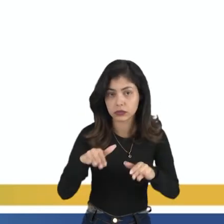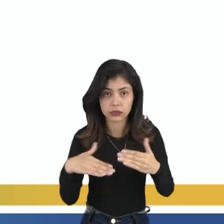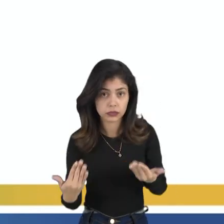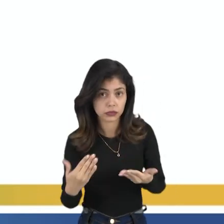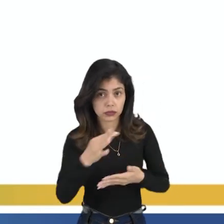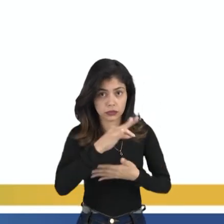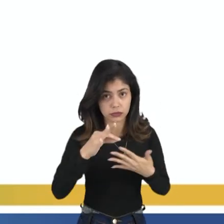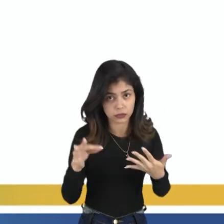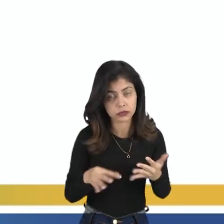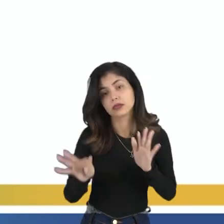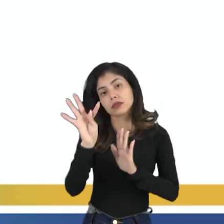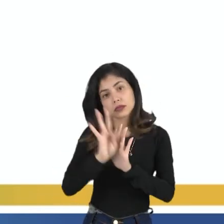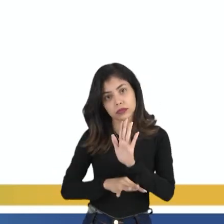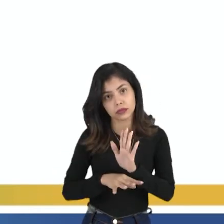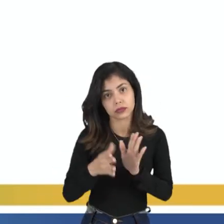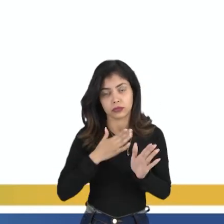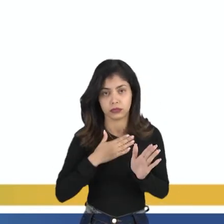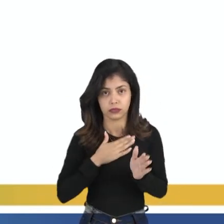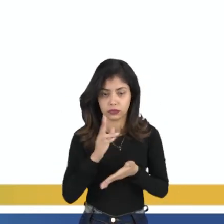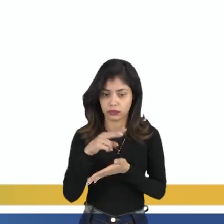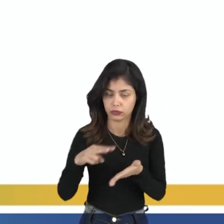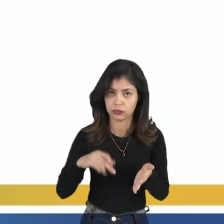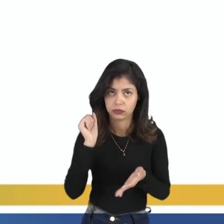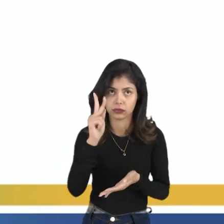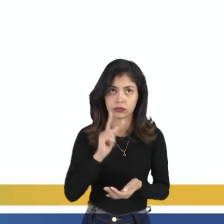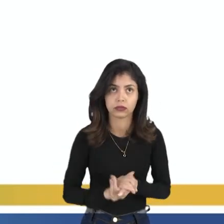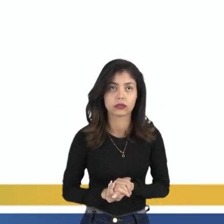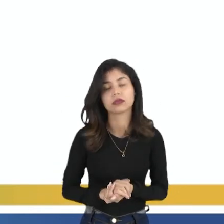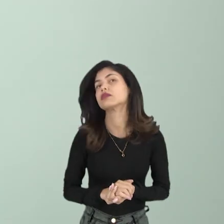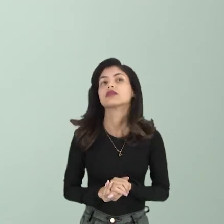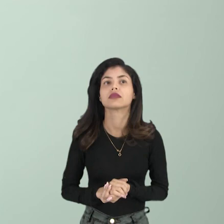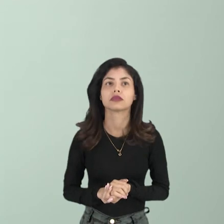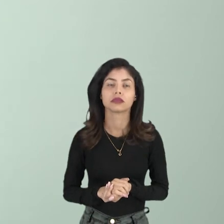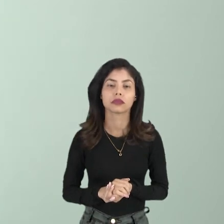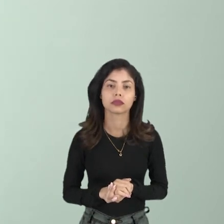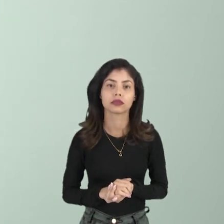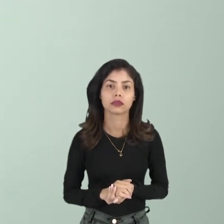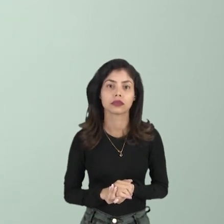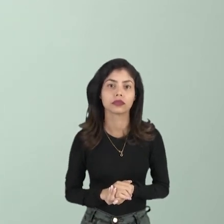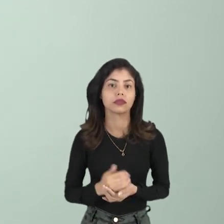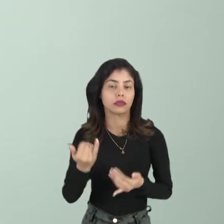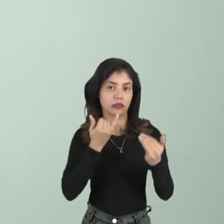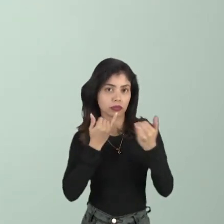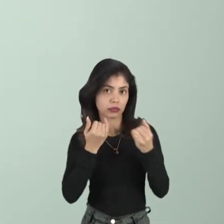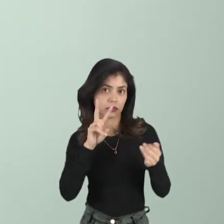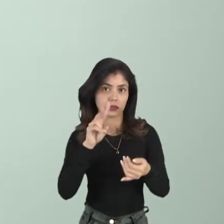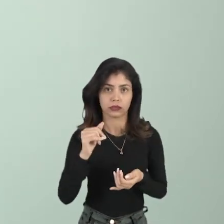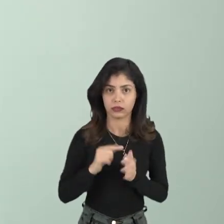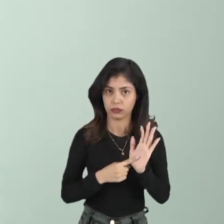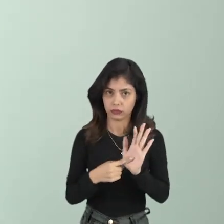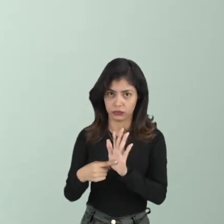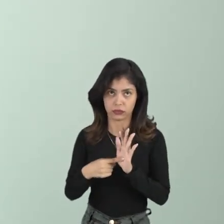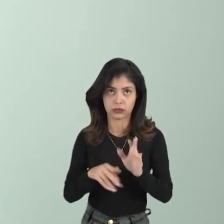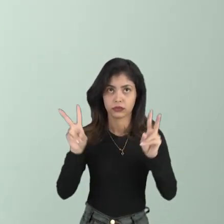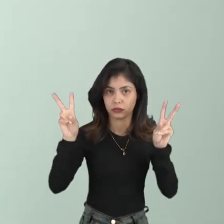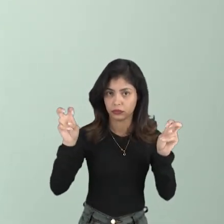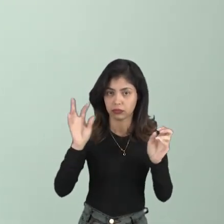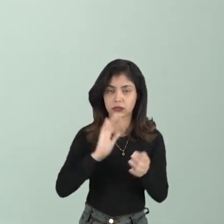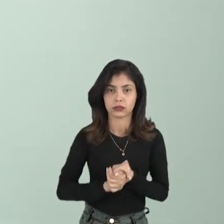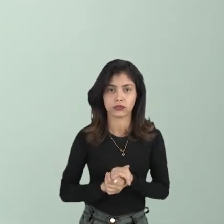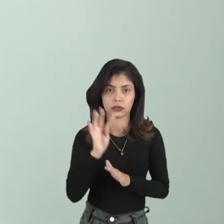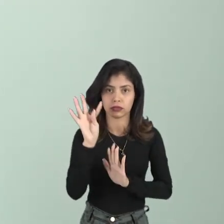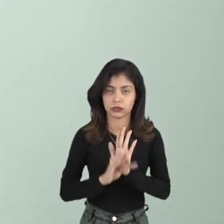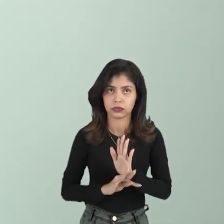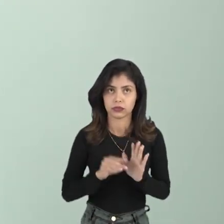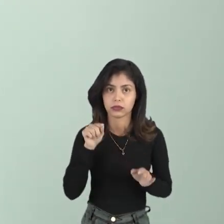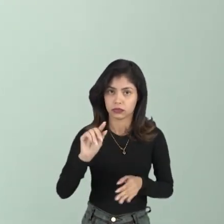é o tipo de texto que eu estou lendo, ok? Então, primeiro, o enunciado vai nos identificar o tipo de texto,